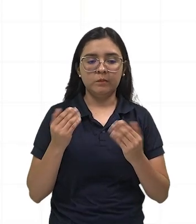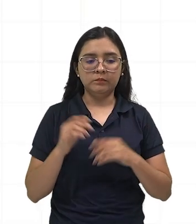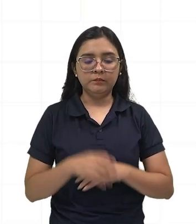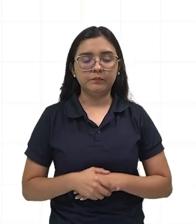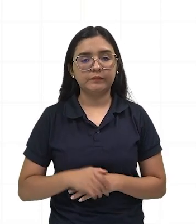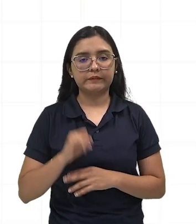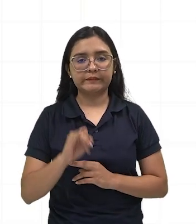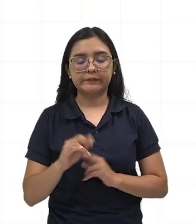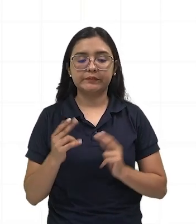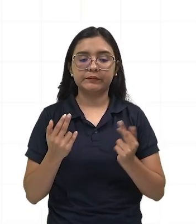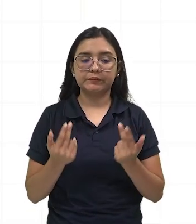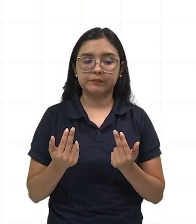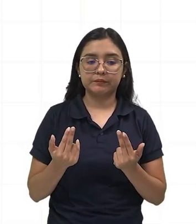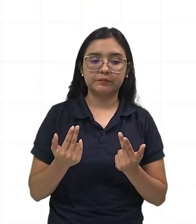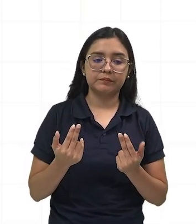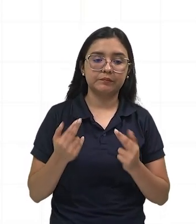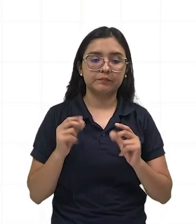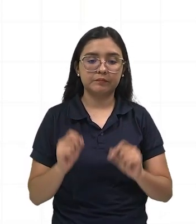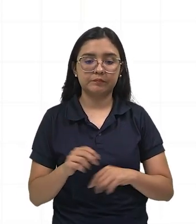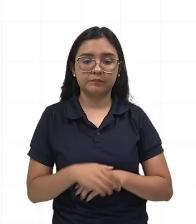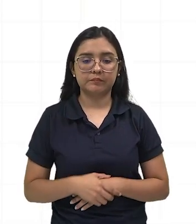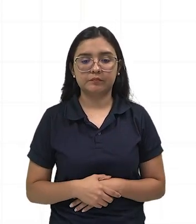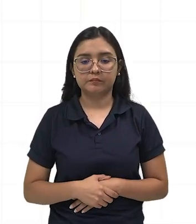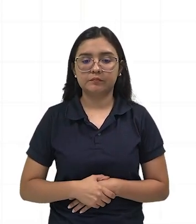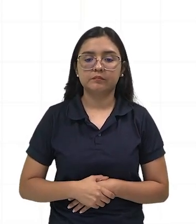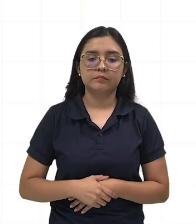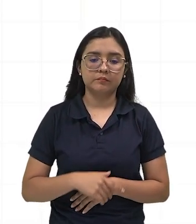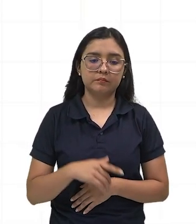são iguais, elas são chamadas de